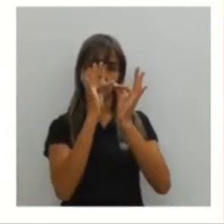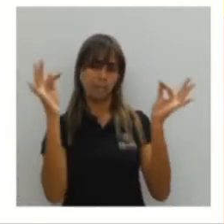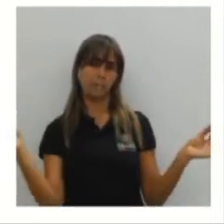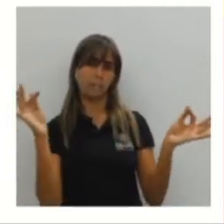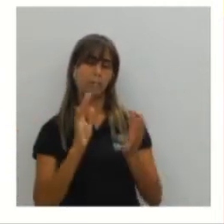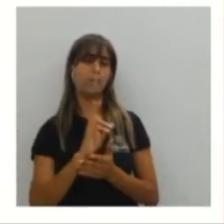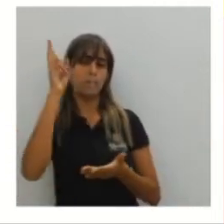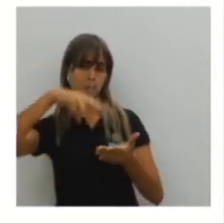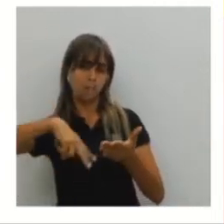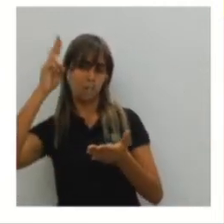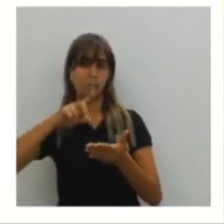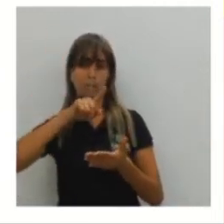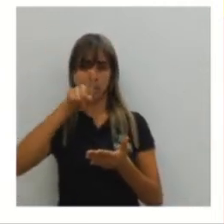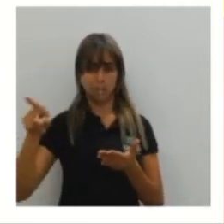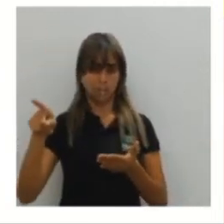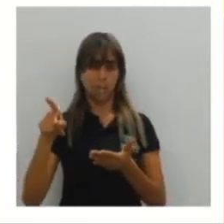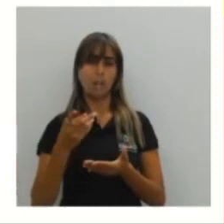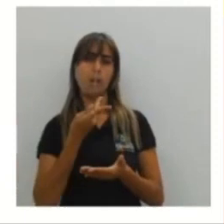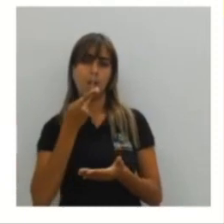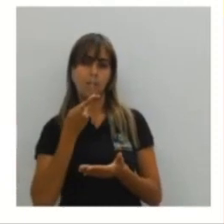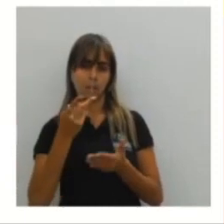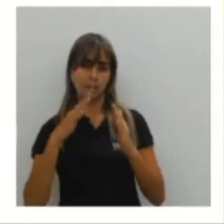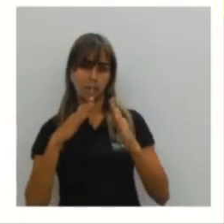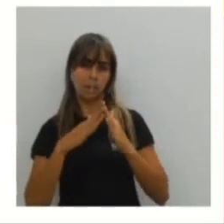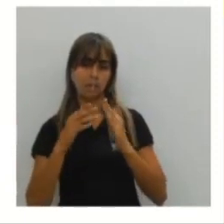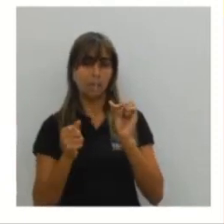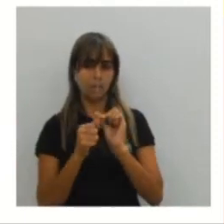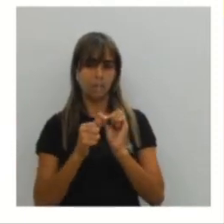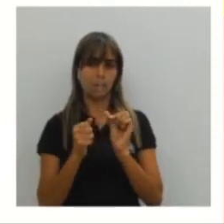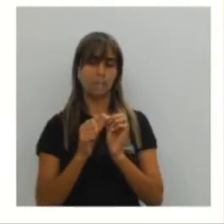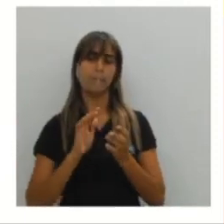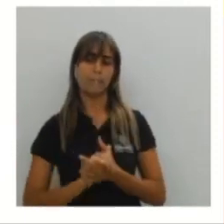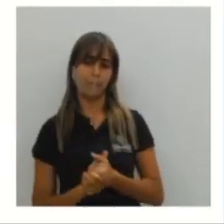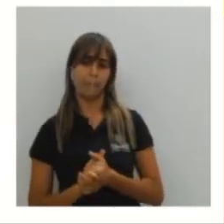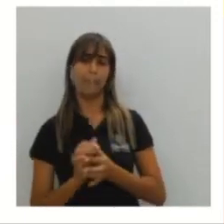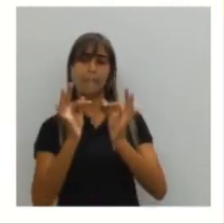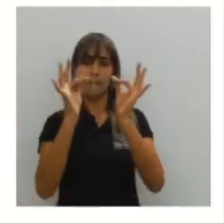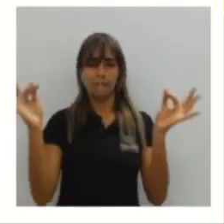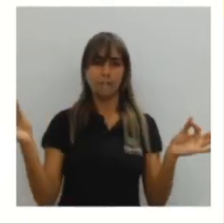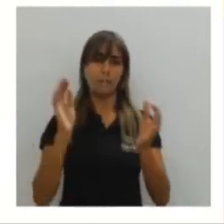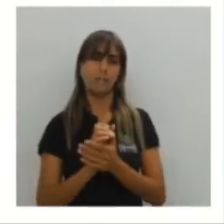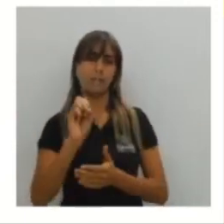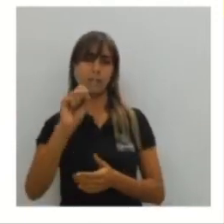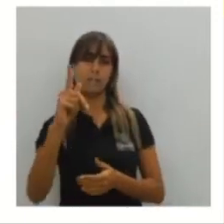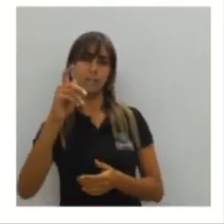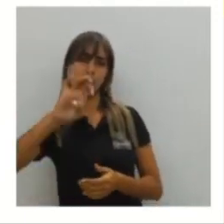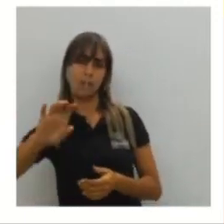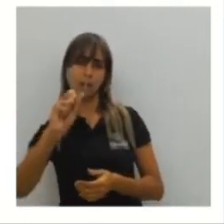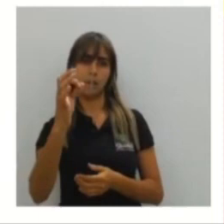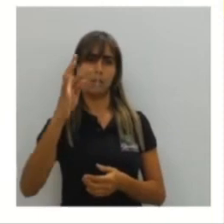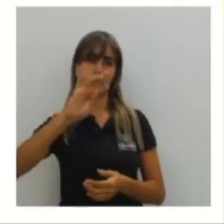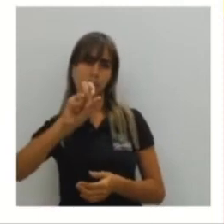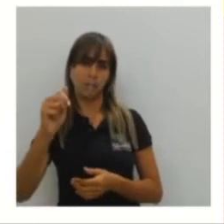e aí eu vou fazer a leitura. Eu quero que vocês repitam comigo aí de casa, tá certo? Vamos fazer aquele trato. Então a frase diz o seguinte: She ate all